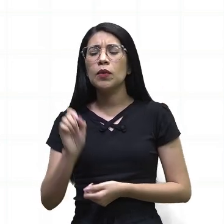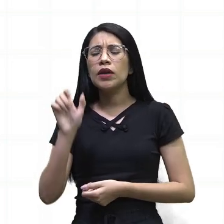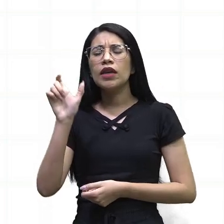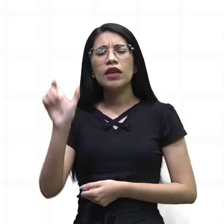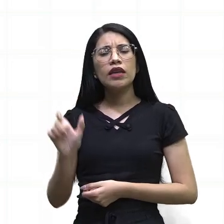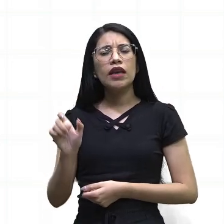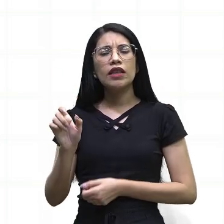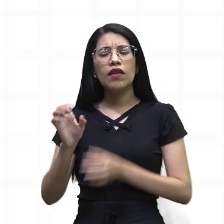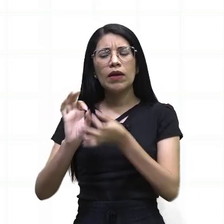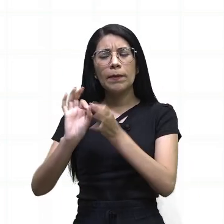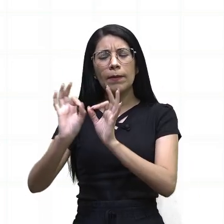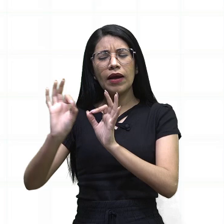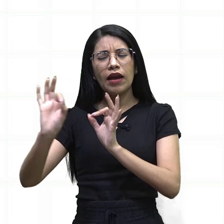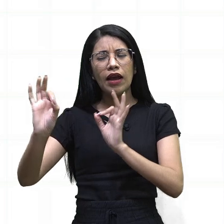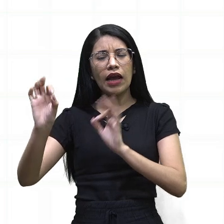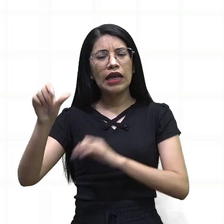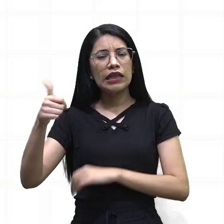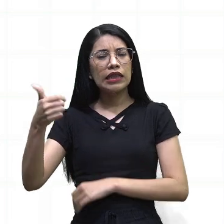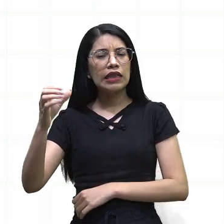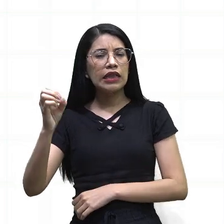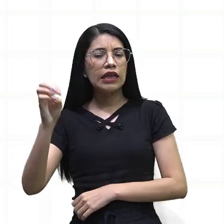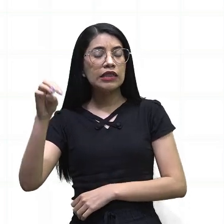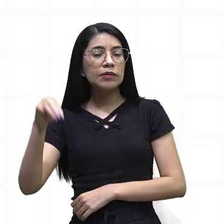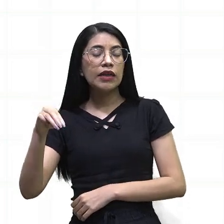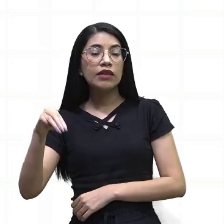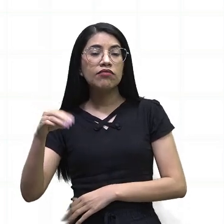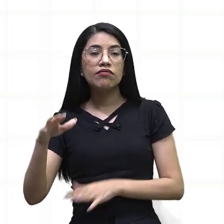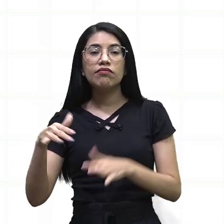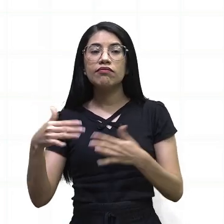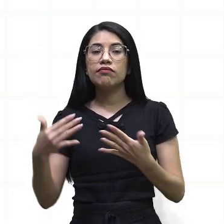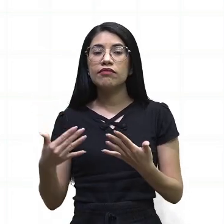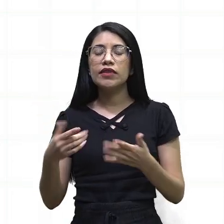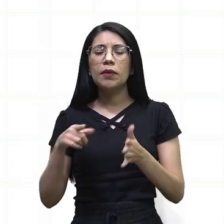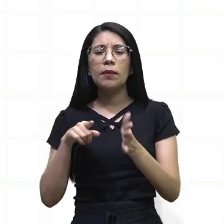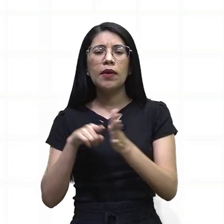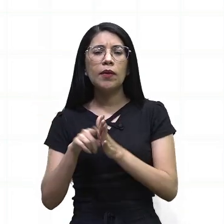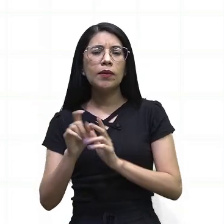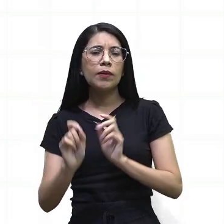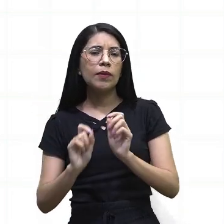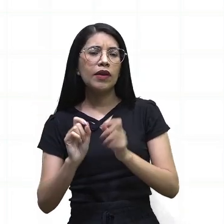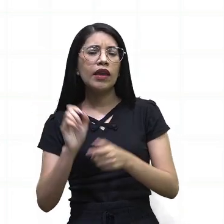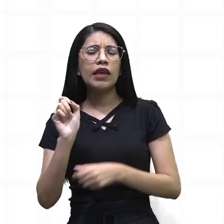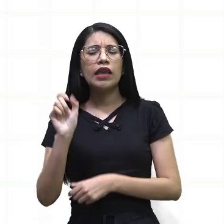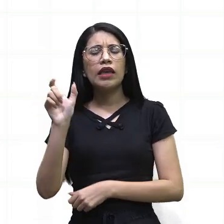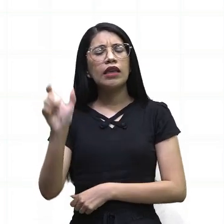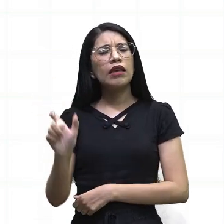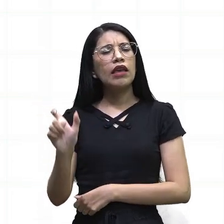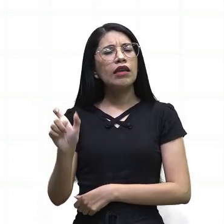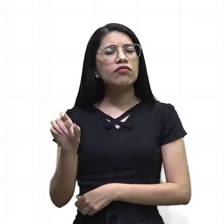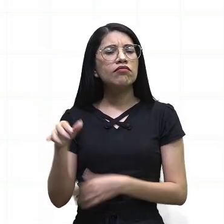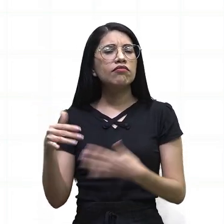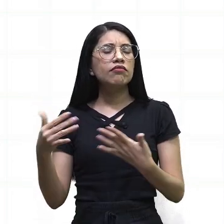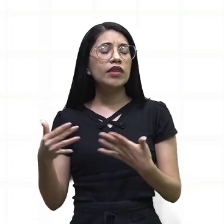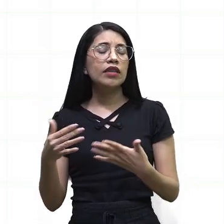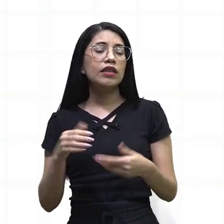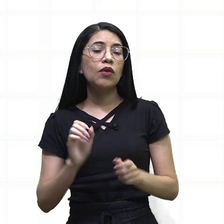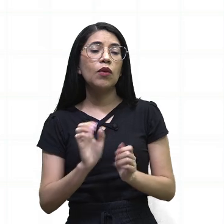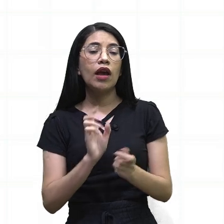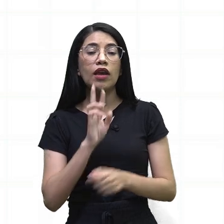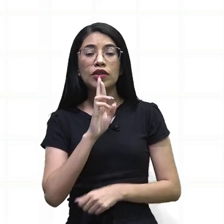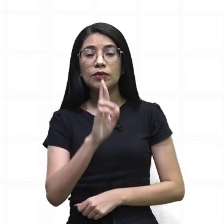deles? Quem estava a 10 metros de nós? Percebam que a pergunta, ó, quem é que estava? O